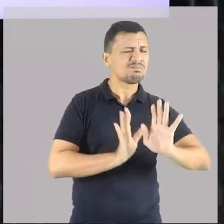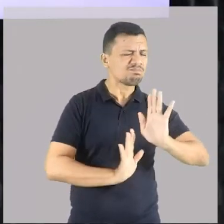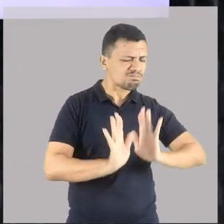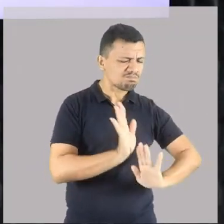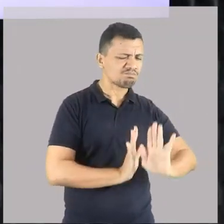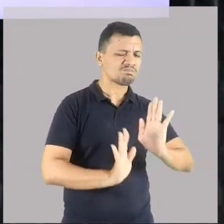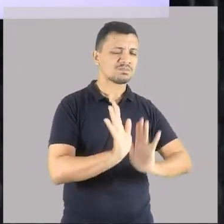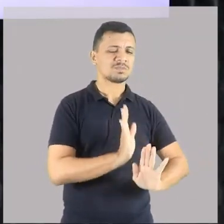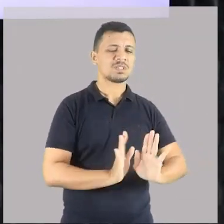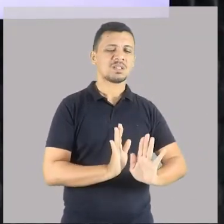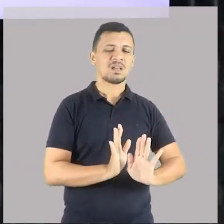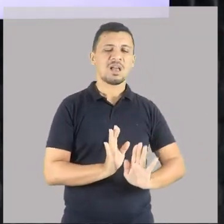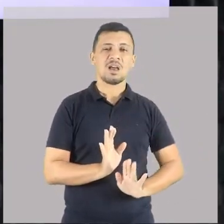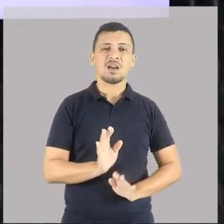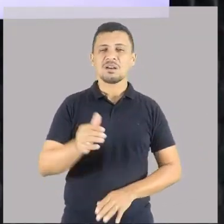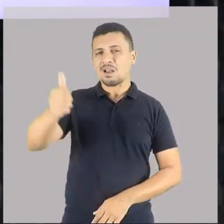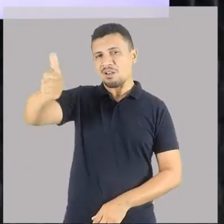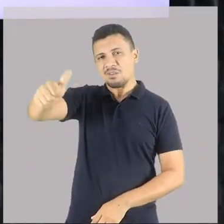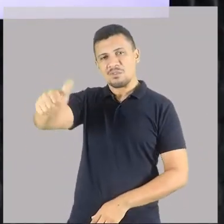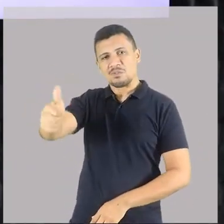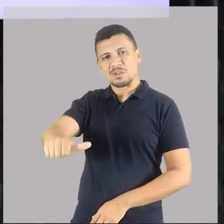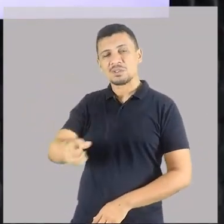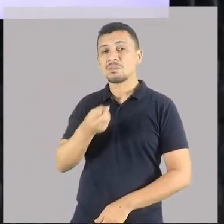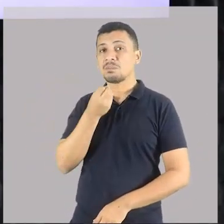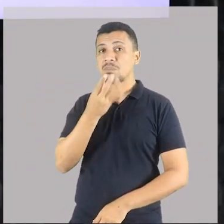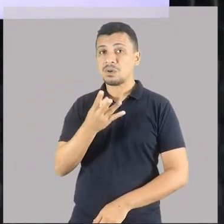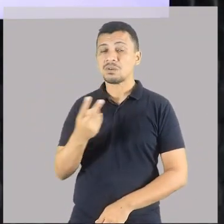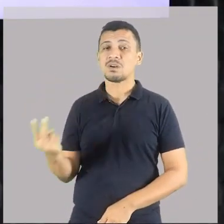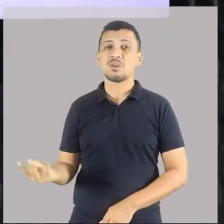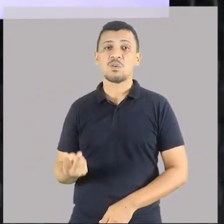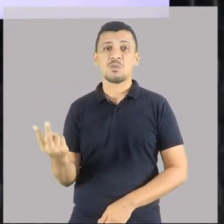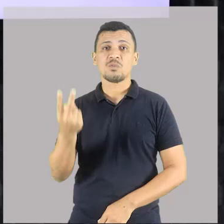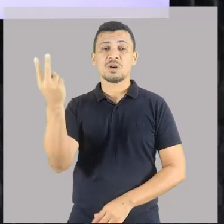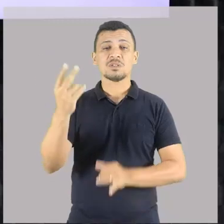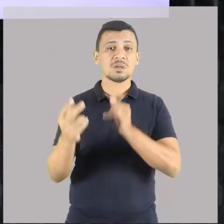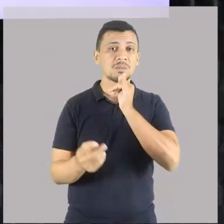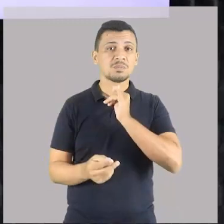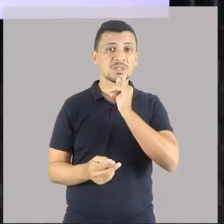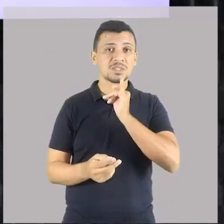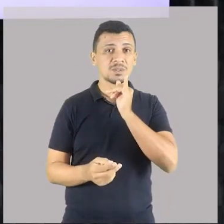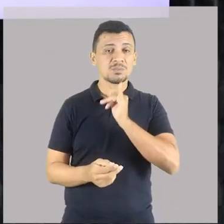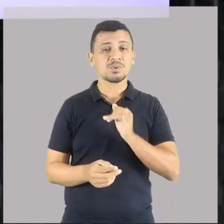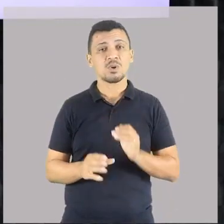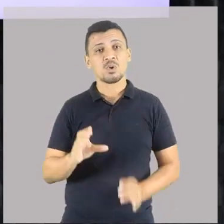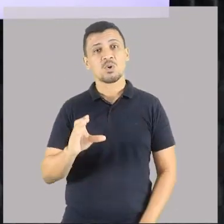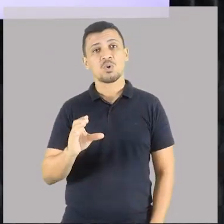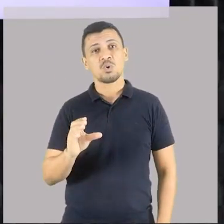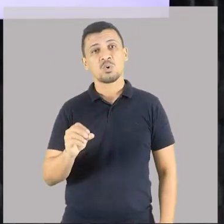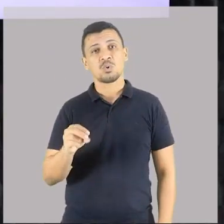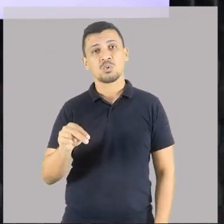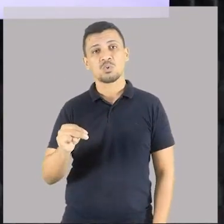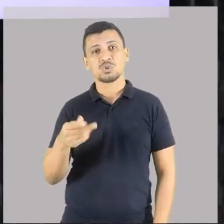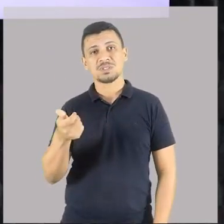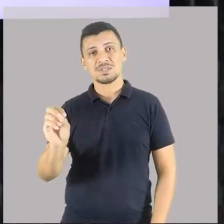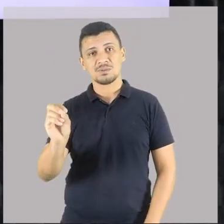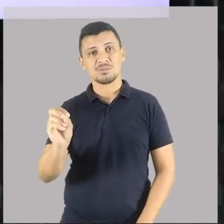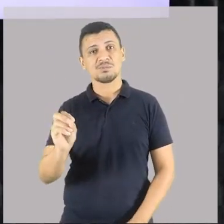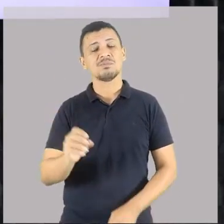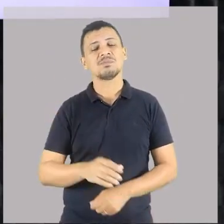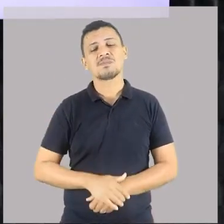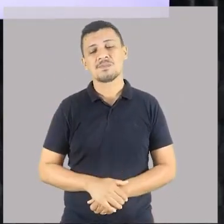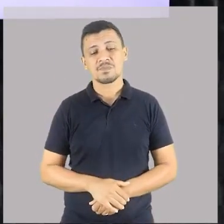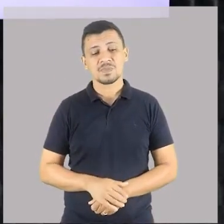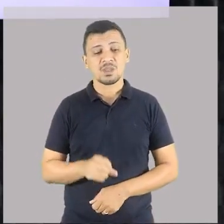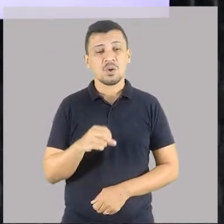teria, serão bem avaliadas, eu poderia dar um valor, por exemplo, de condicionalidade, certo? Se elaboradas com